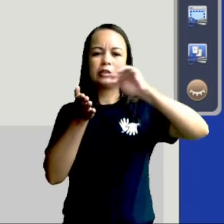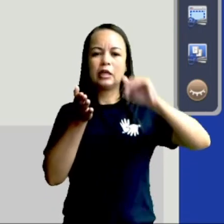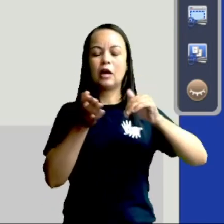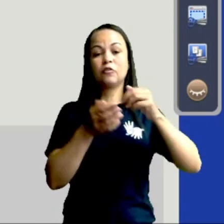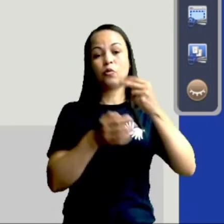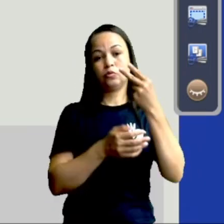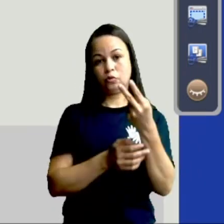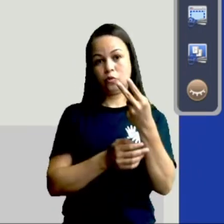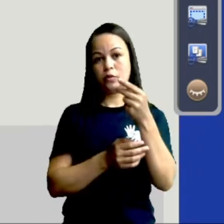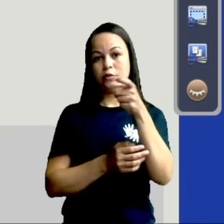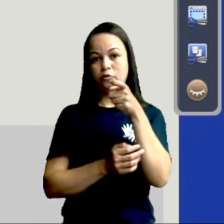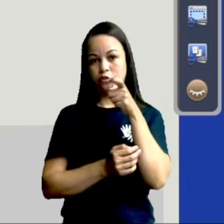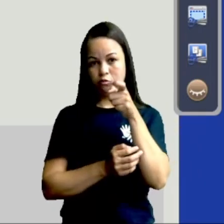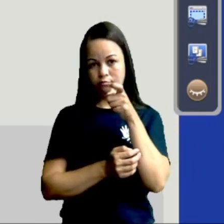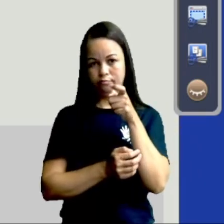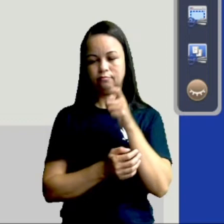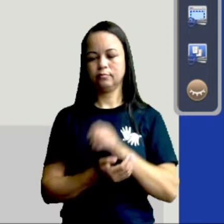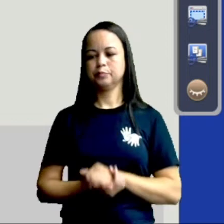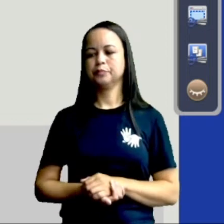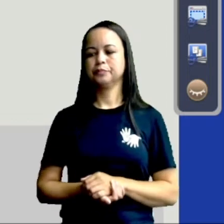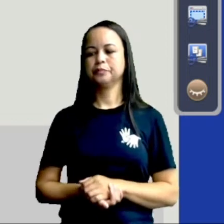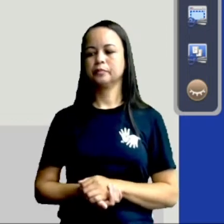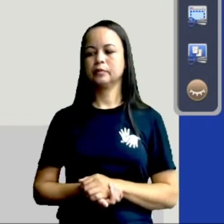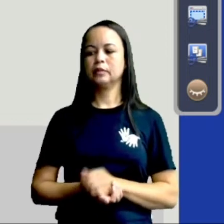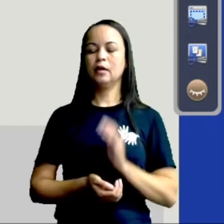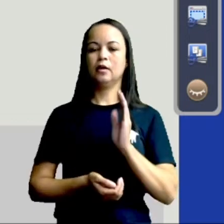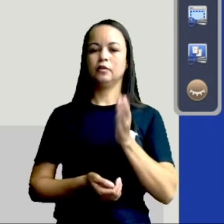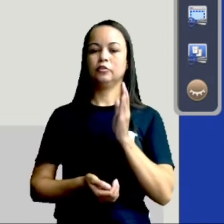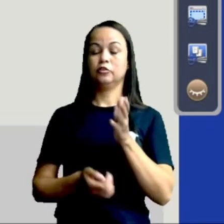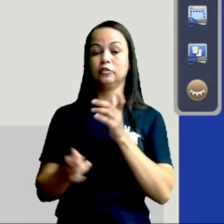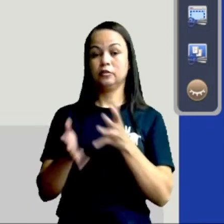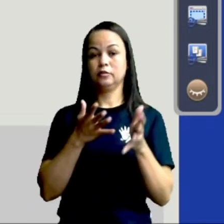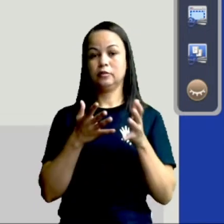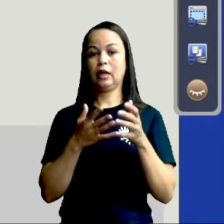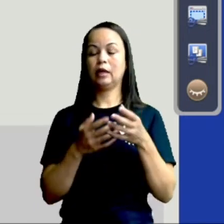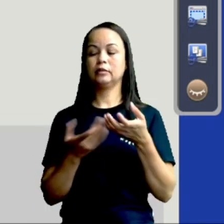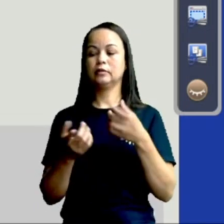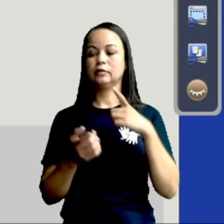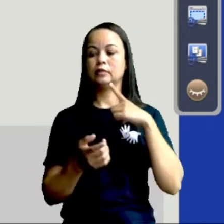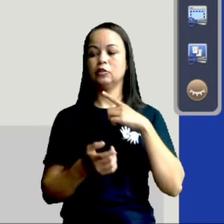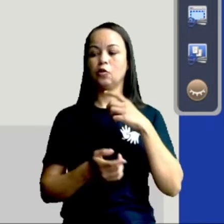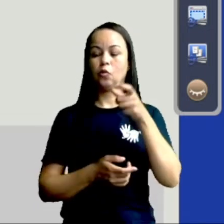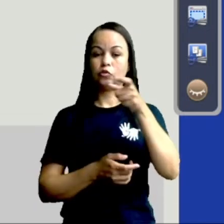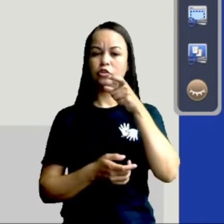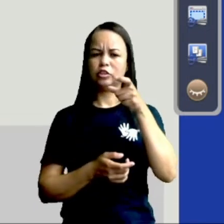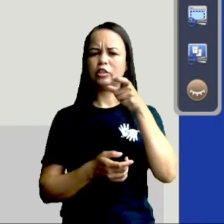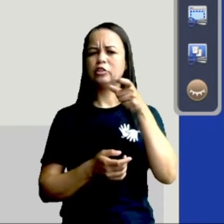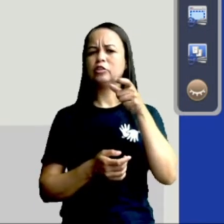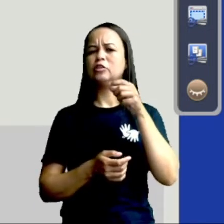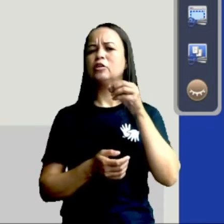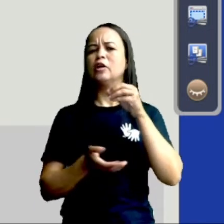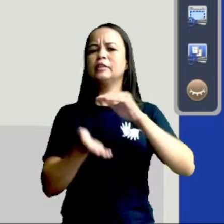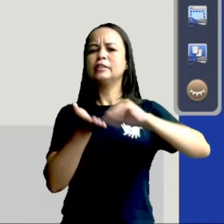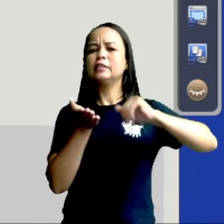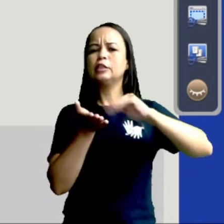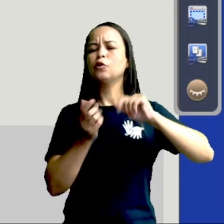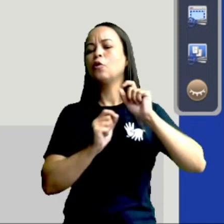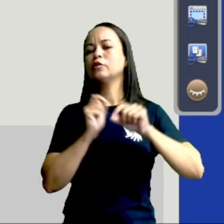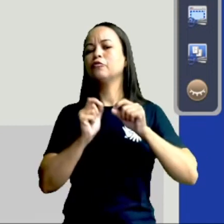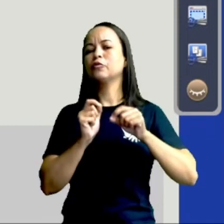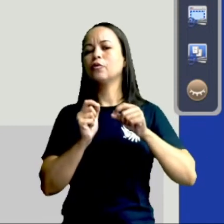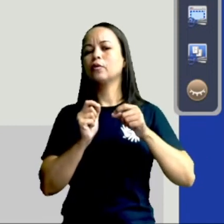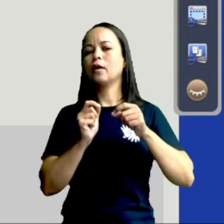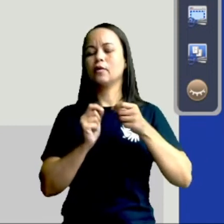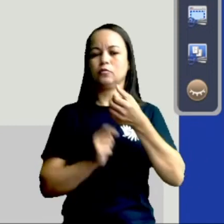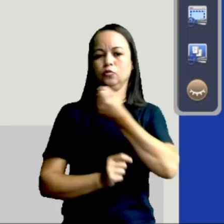e o x, concorda? Já dessa parcela aqui, ó, se a gente tirou o x, quem ficou? Ficou só o 6.